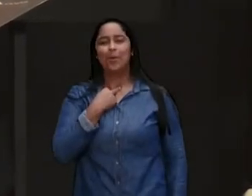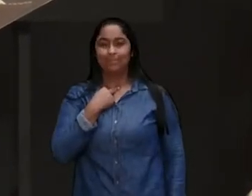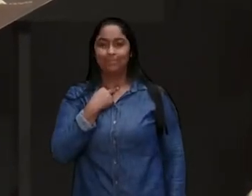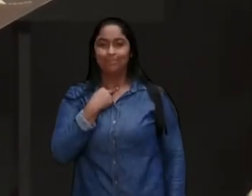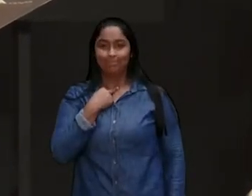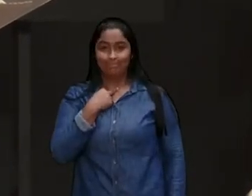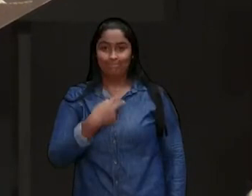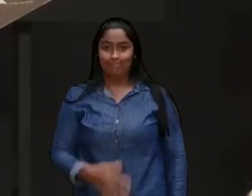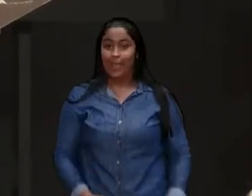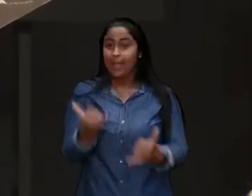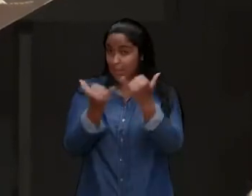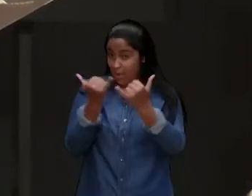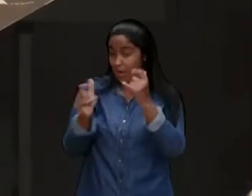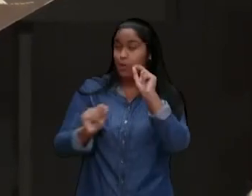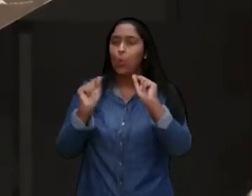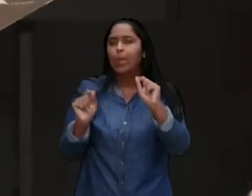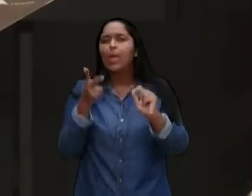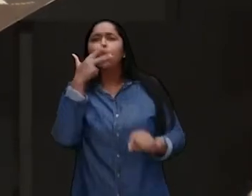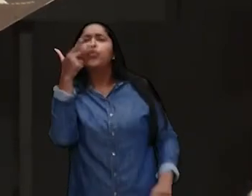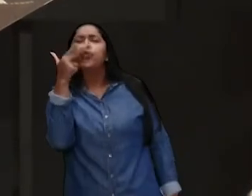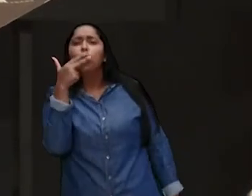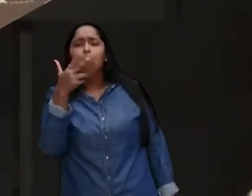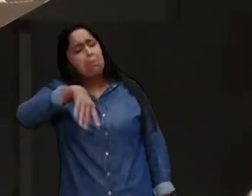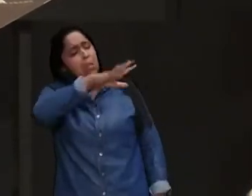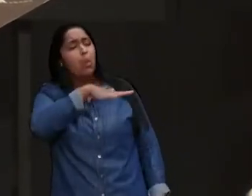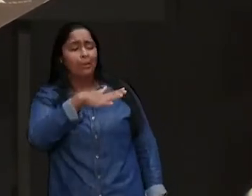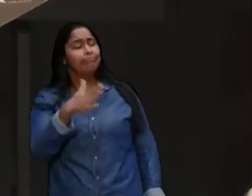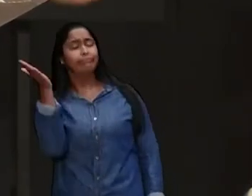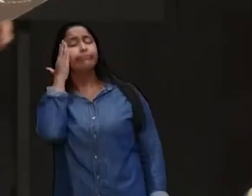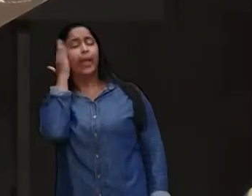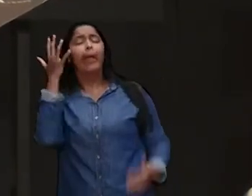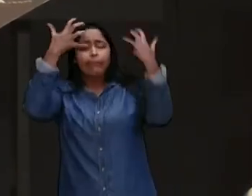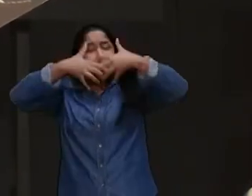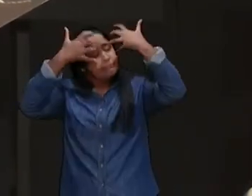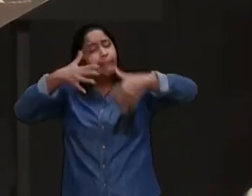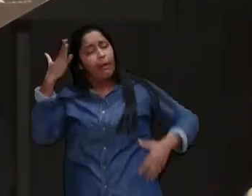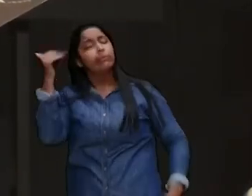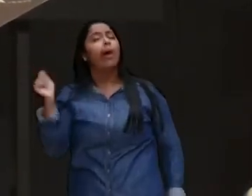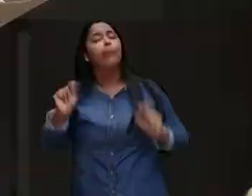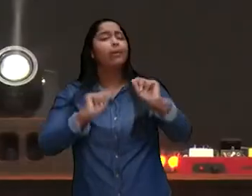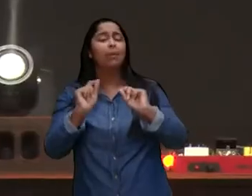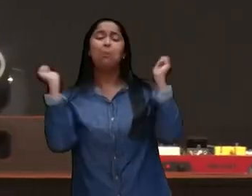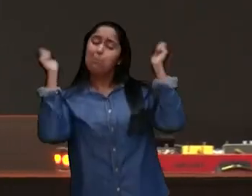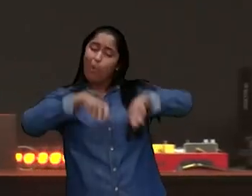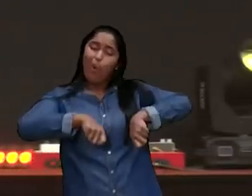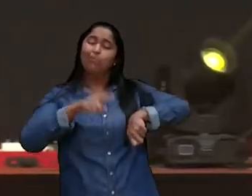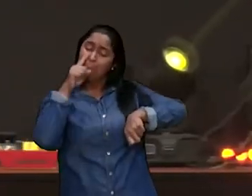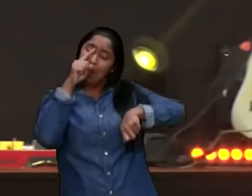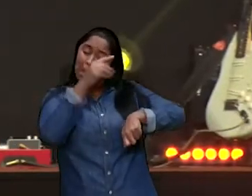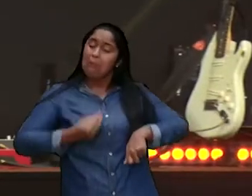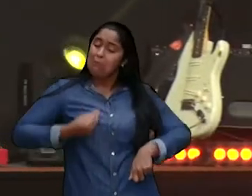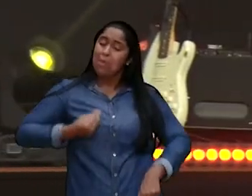sabe que o fumo mata mas não consegue se livrar sim ou não tá curvado diante do cigarro muita gente